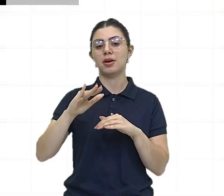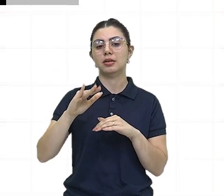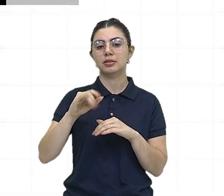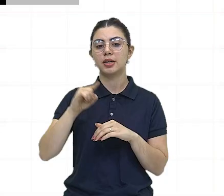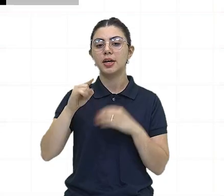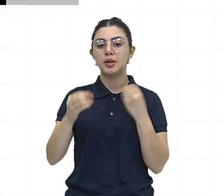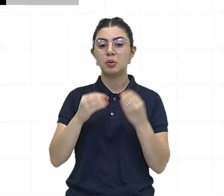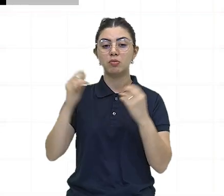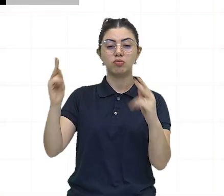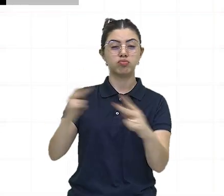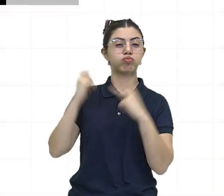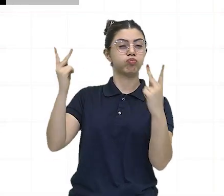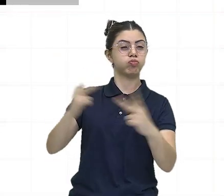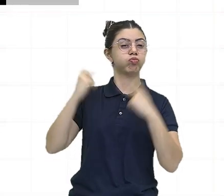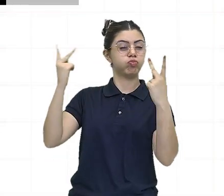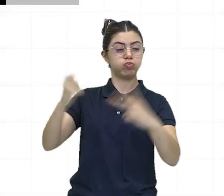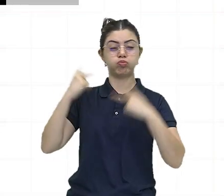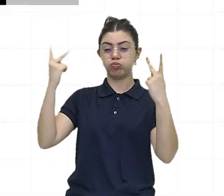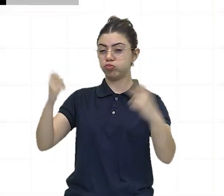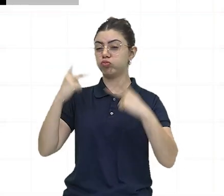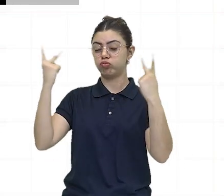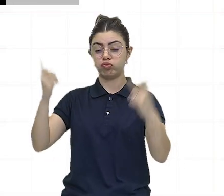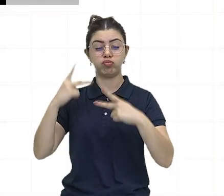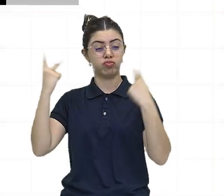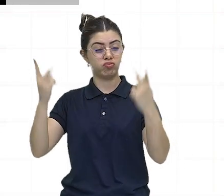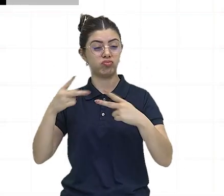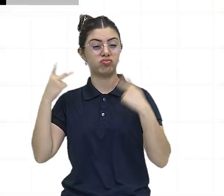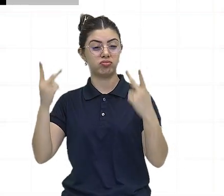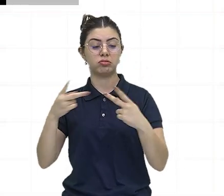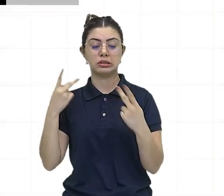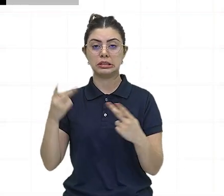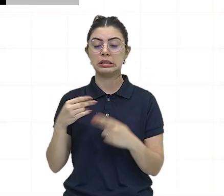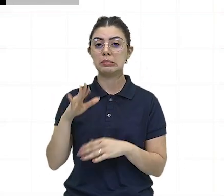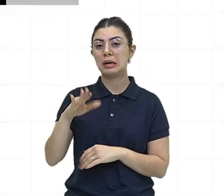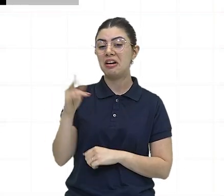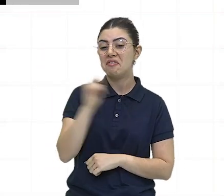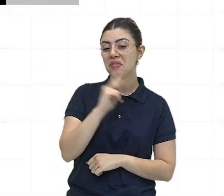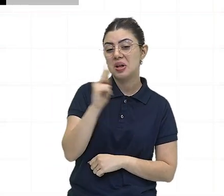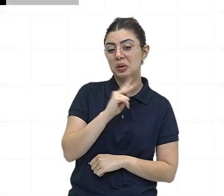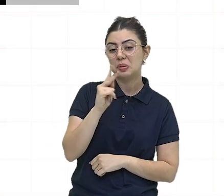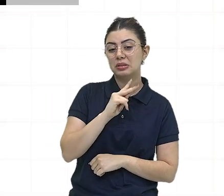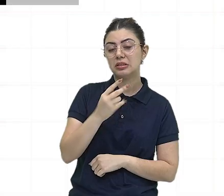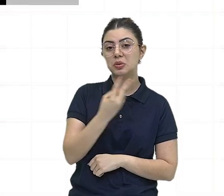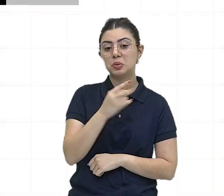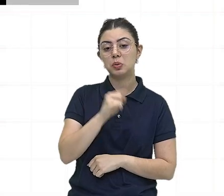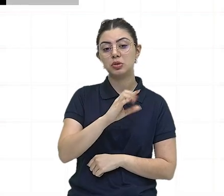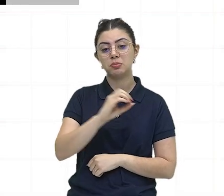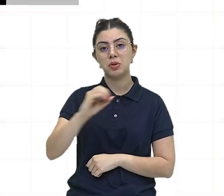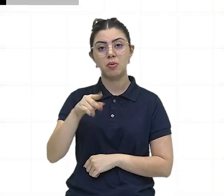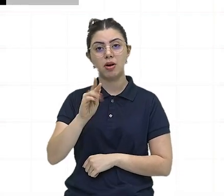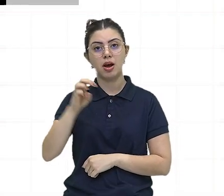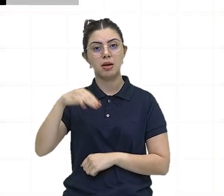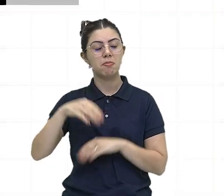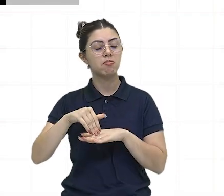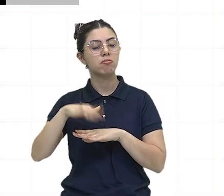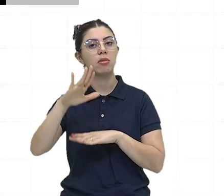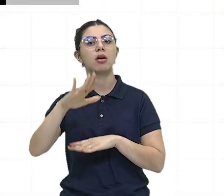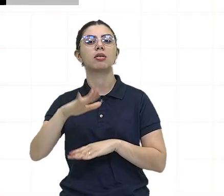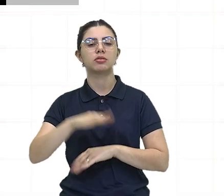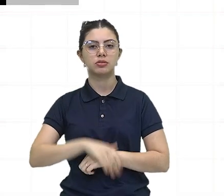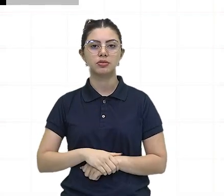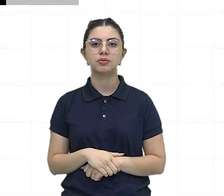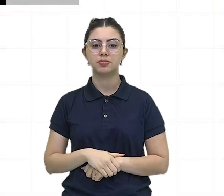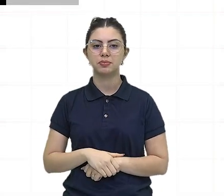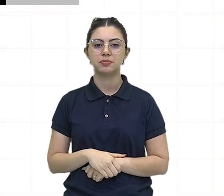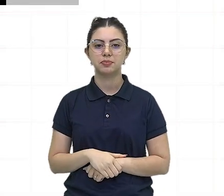com ventos extremamente rápidos, alcançando aí, ó, velocidades superiores a 2.000 km por